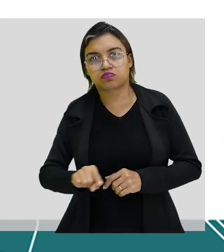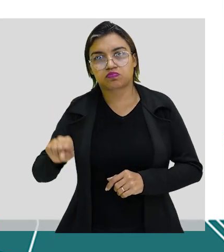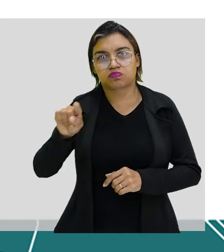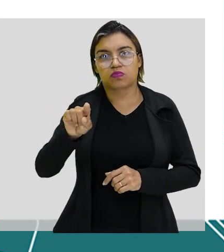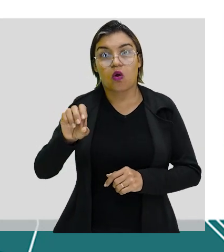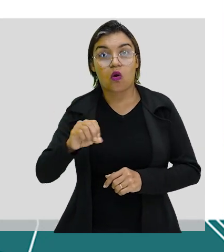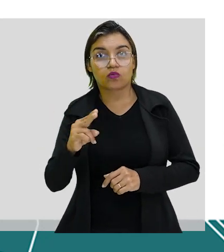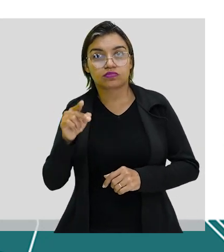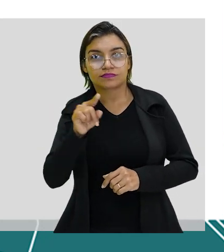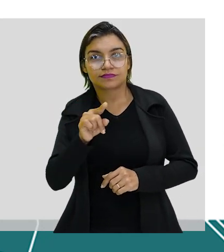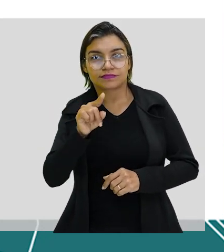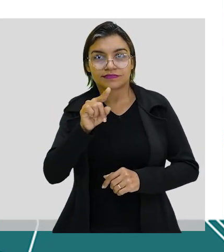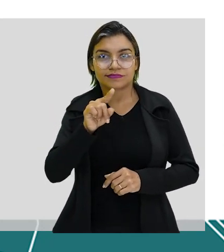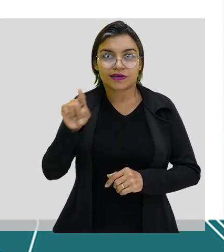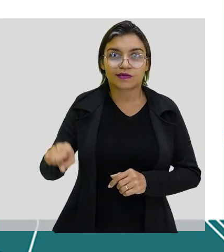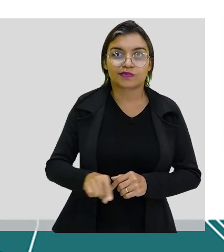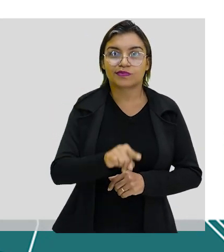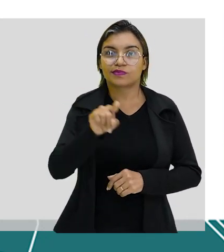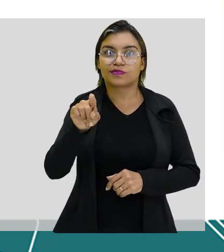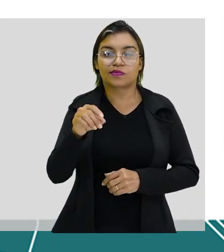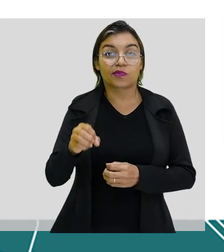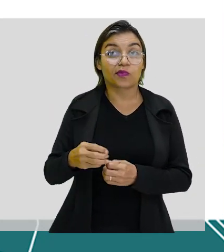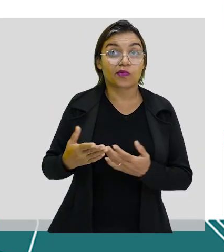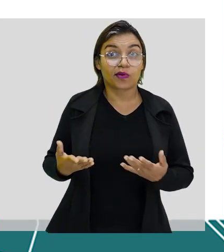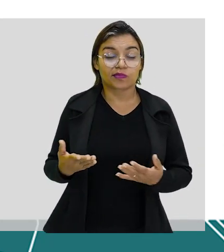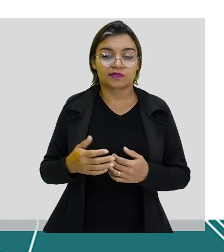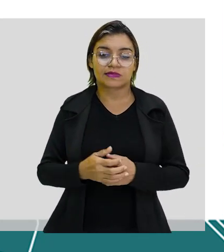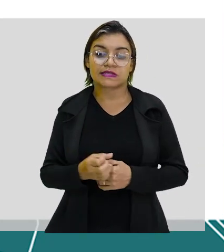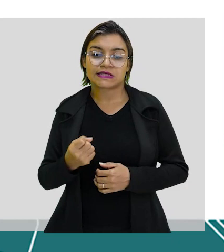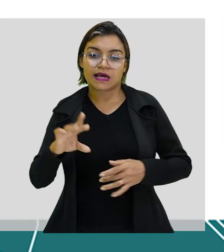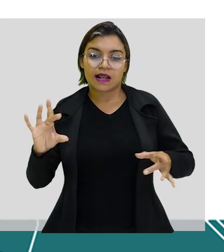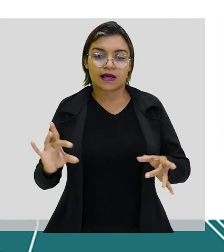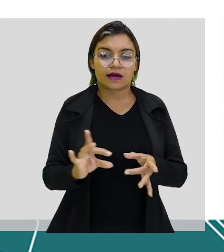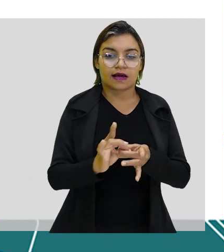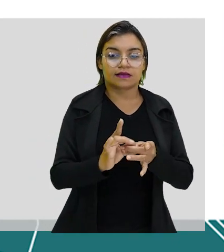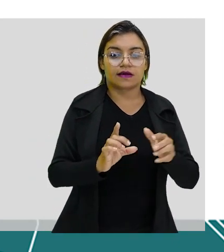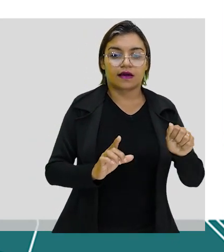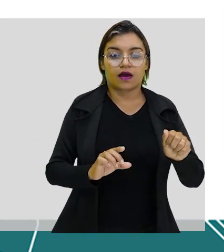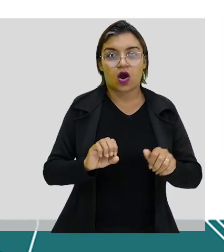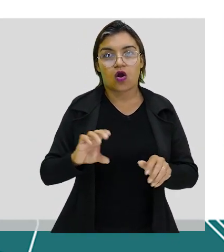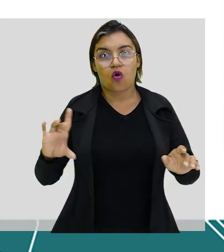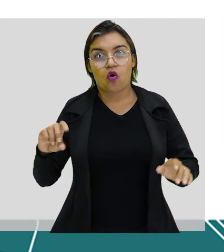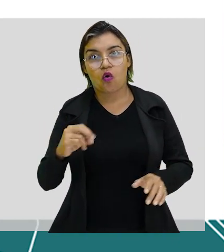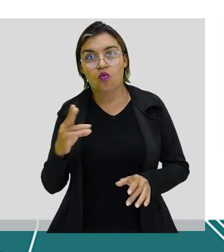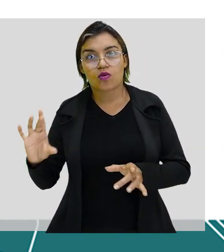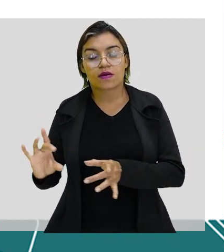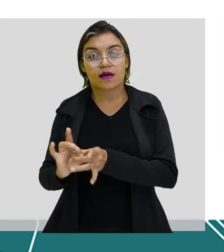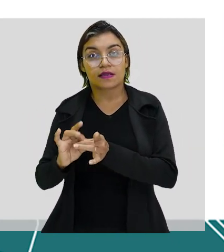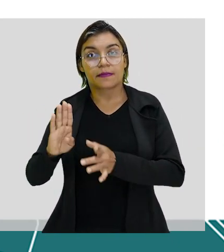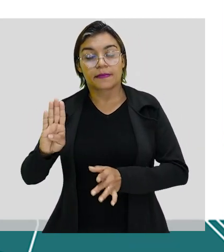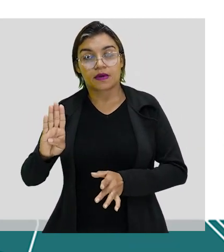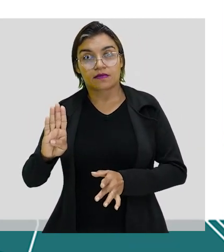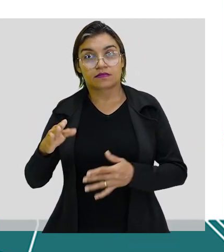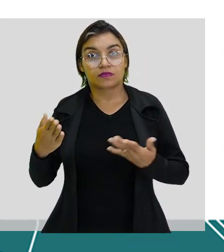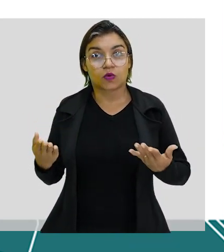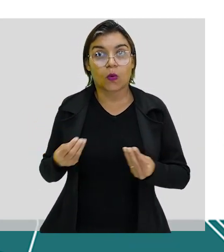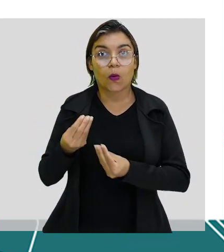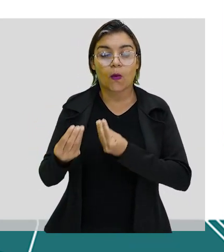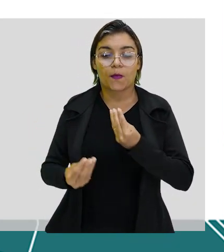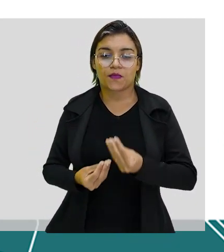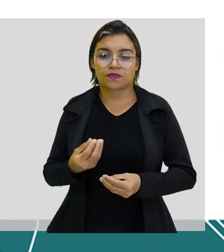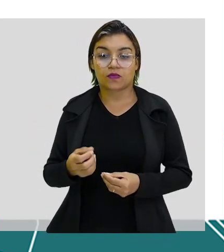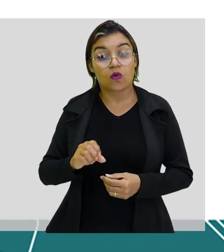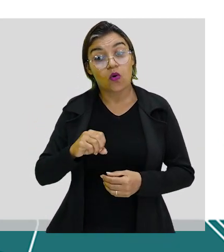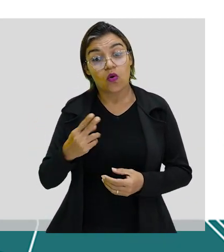né? E no momento em que for ligada em B, né, ligada em A e ligada em B, ele terá qual sentido, né? Horário ou anti-horário, ou desligada,